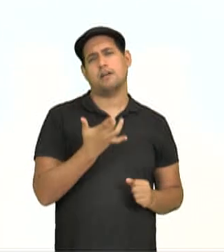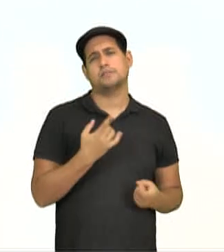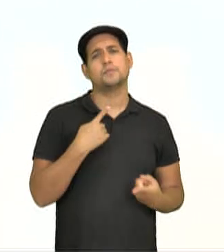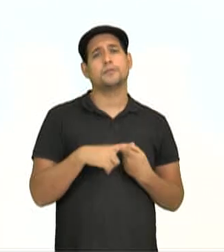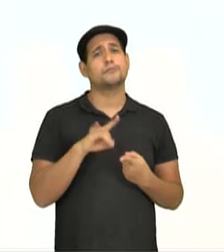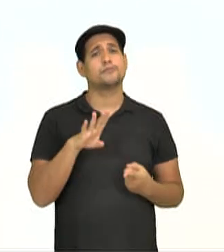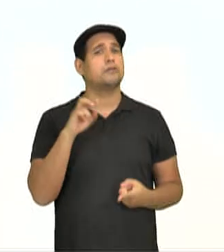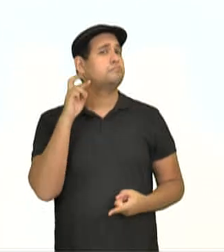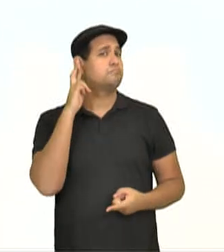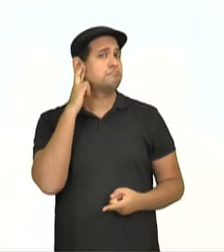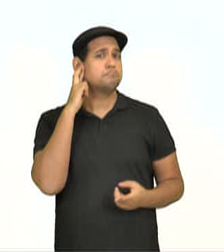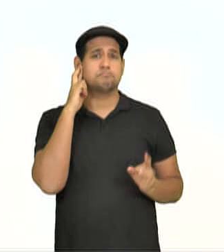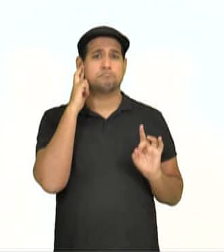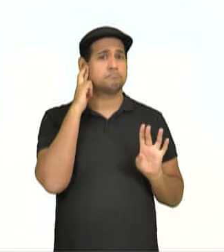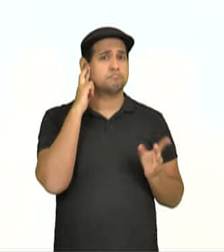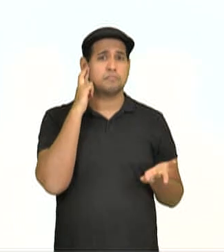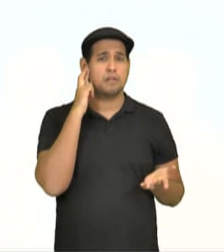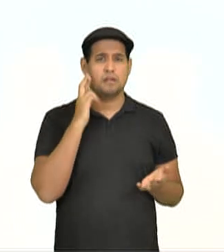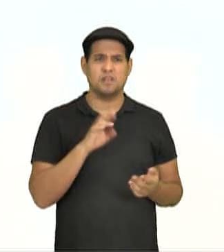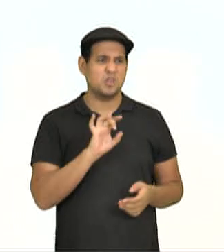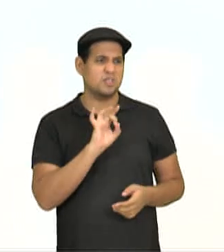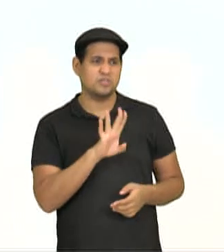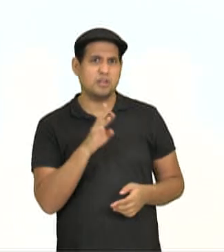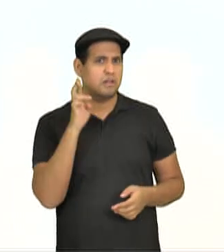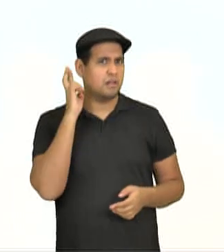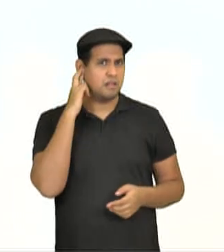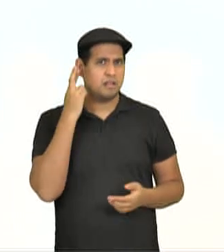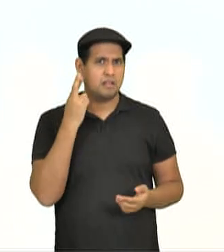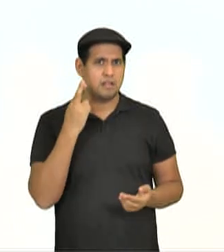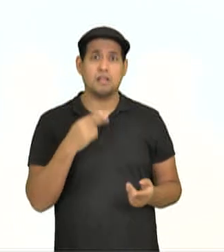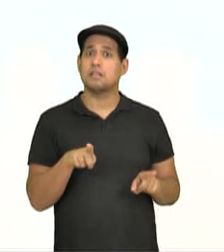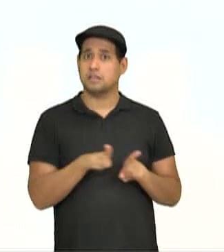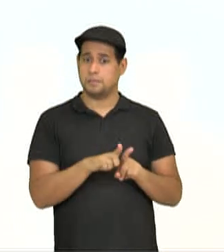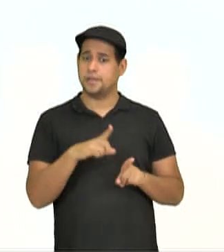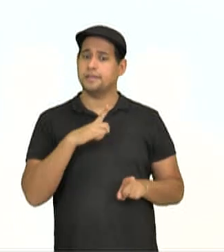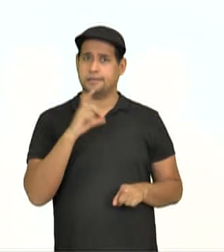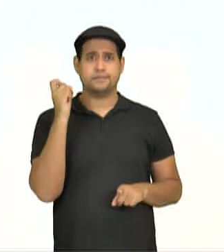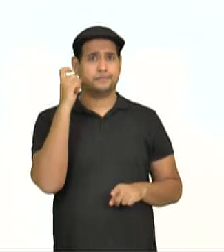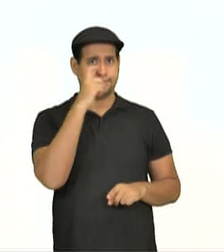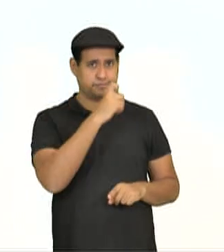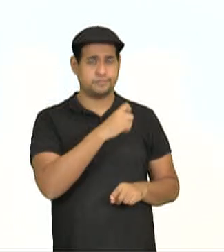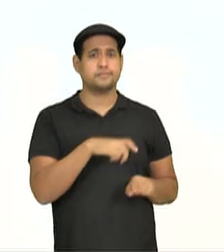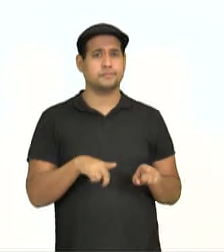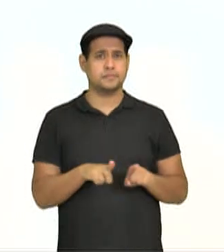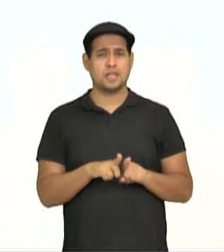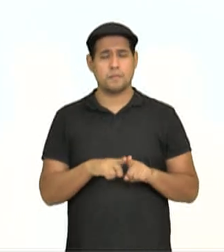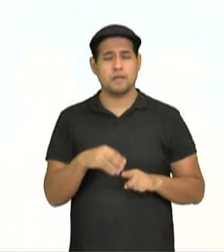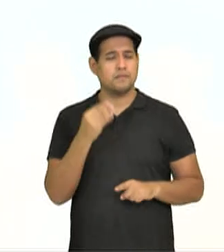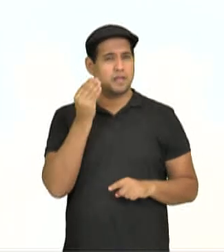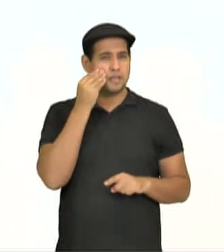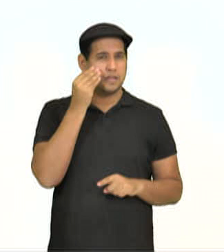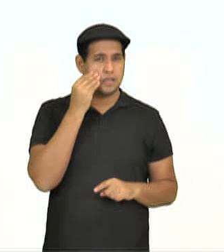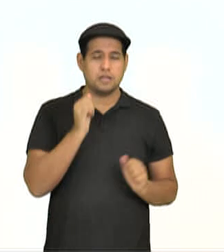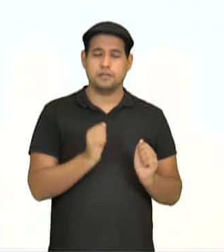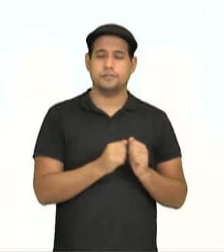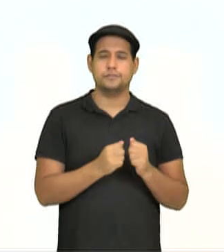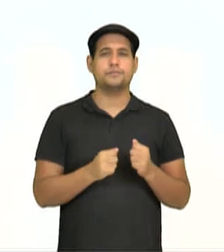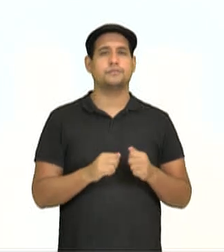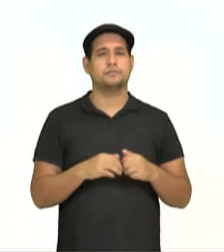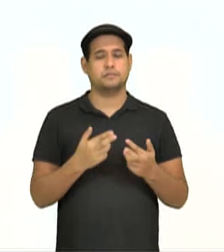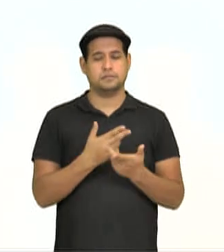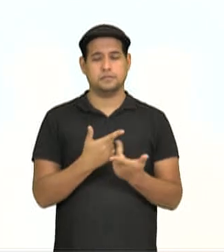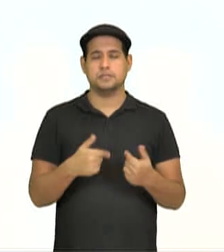ele só não escuta. Só não escuta, ele também tem as suas dificuldades, ele também vai competir com os outros